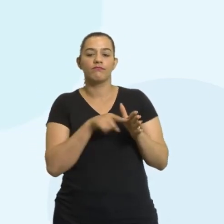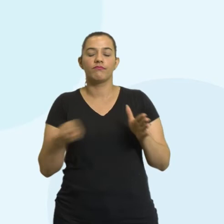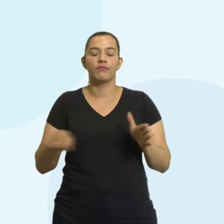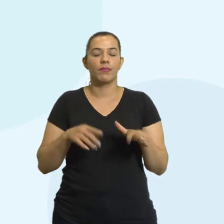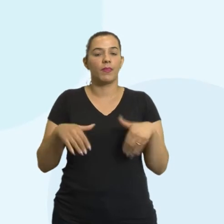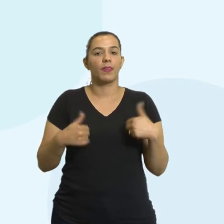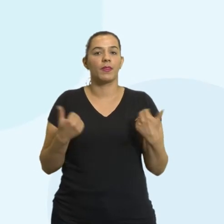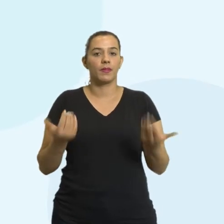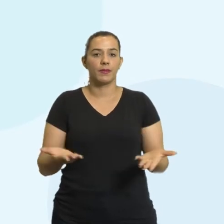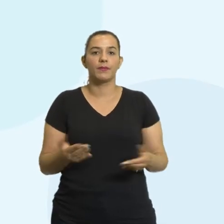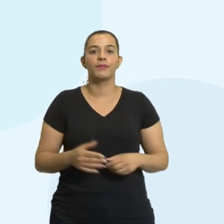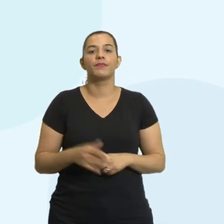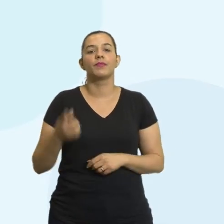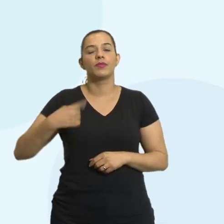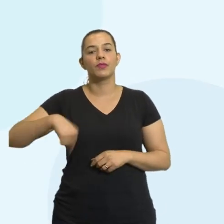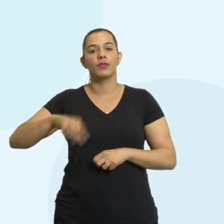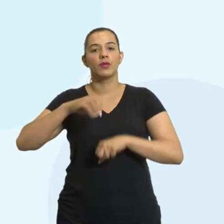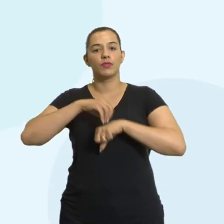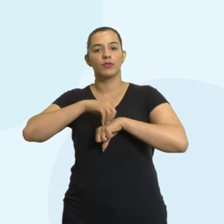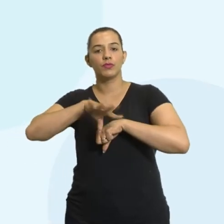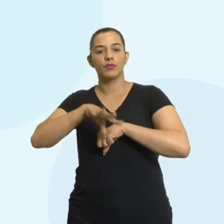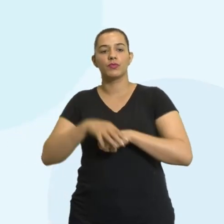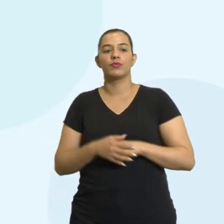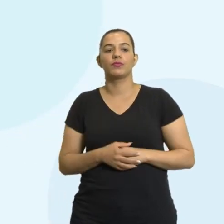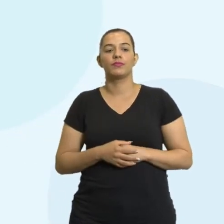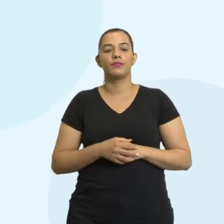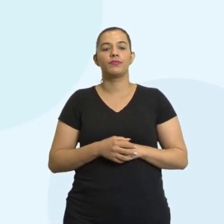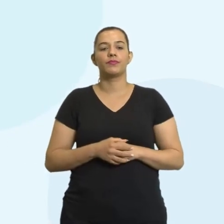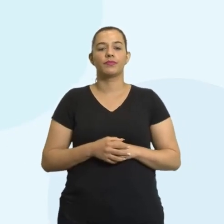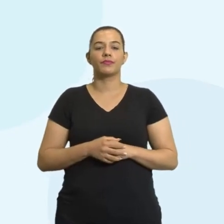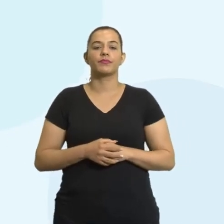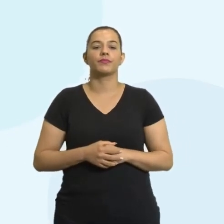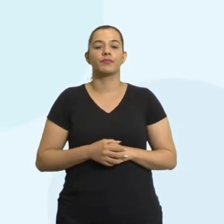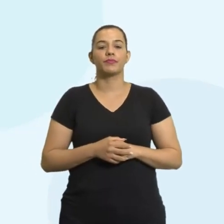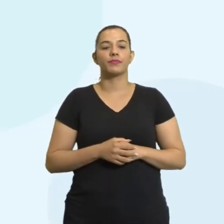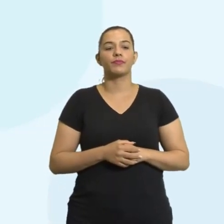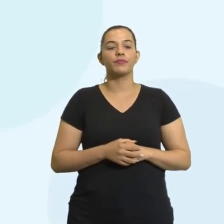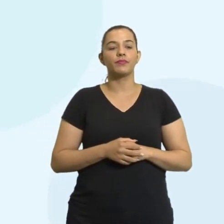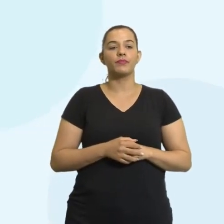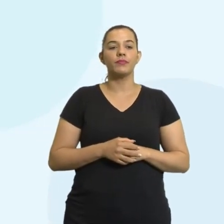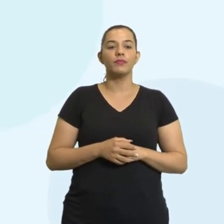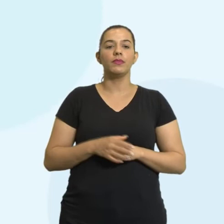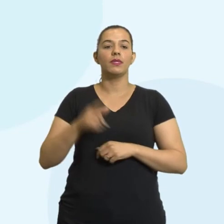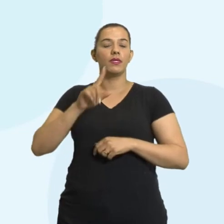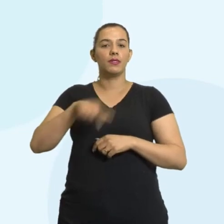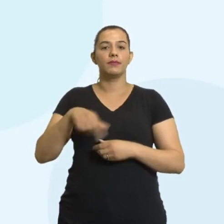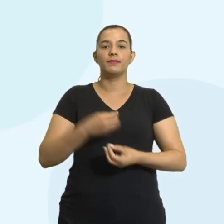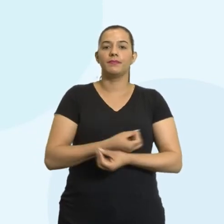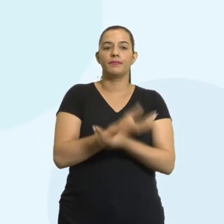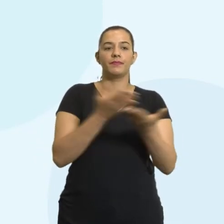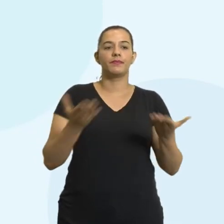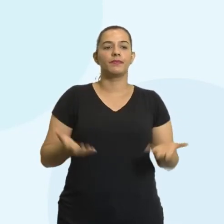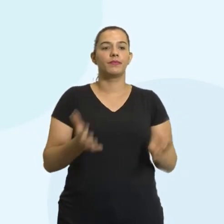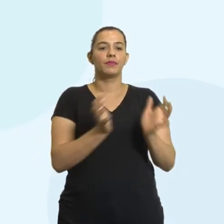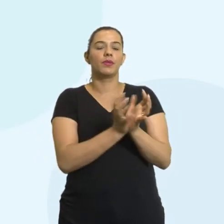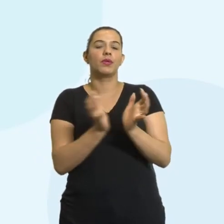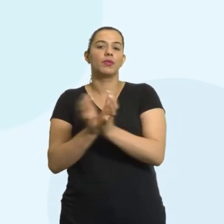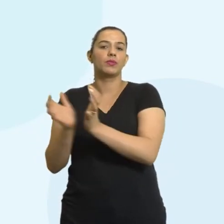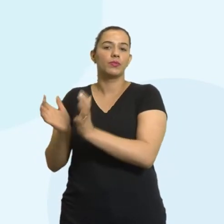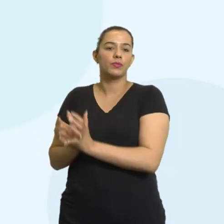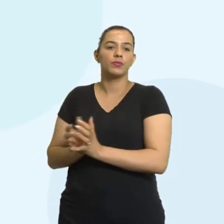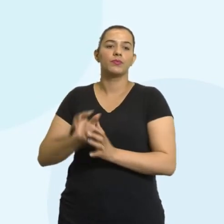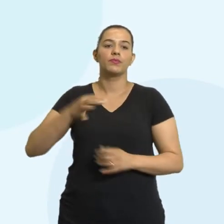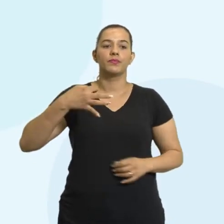trajetória. E a gente sugere, pode passar o slide, por gentileza, essa distribuição em grupos produtivos,